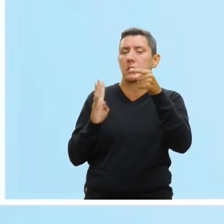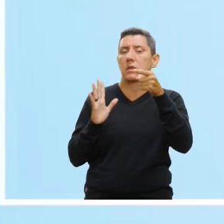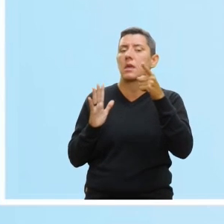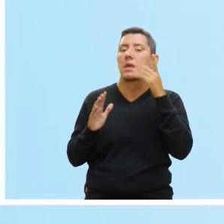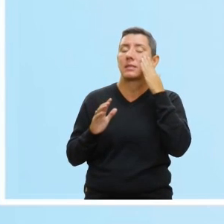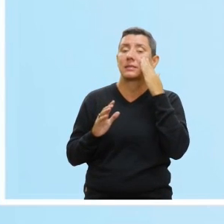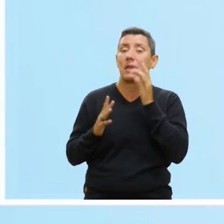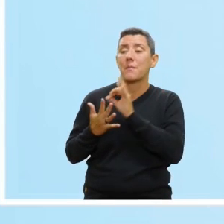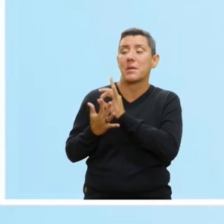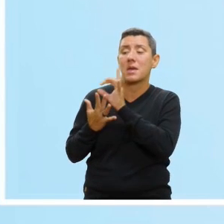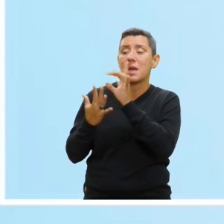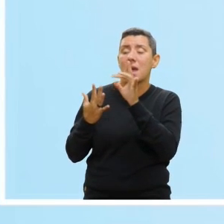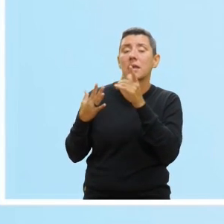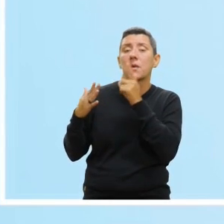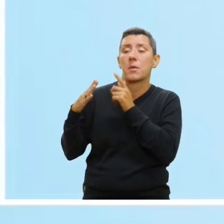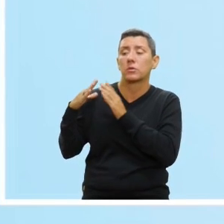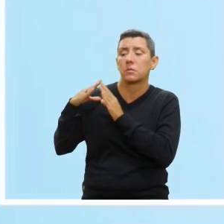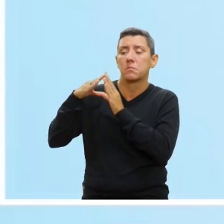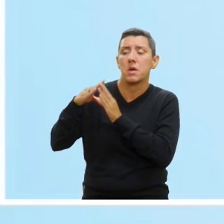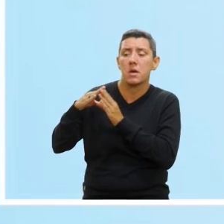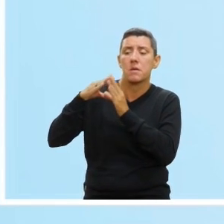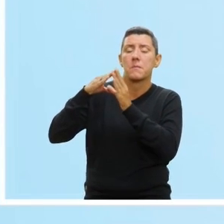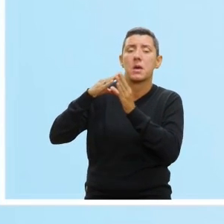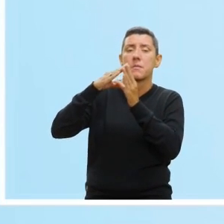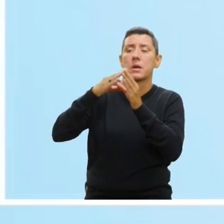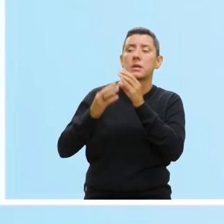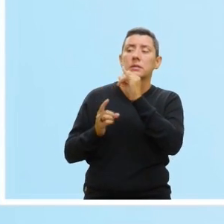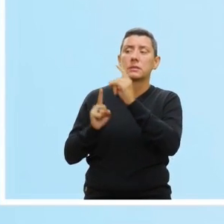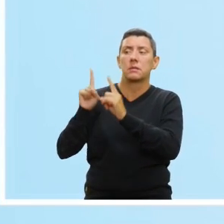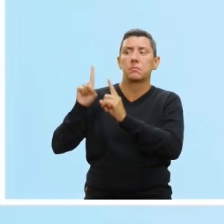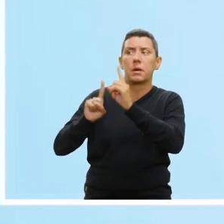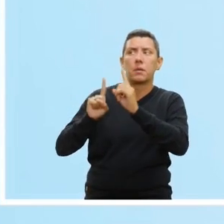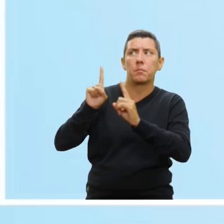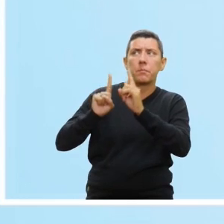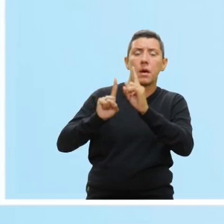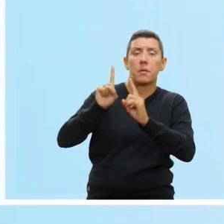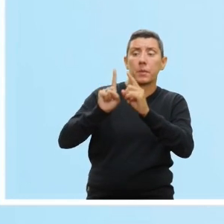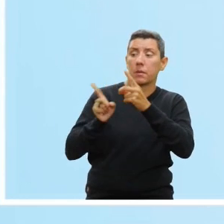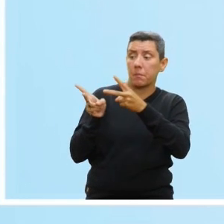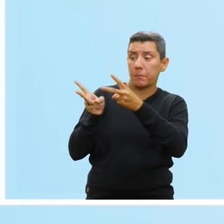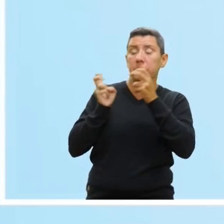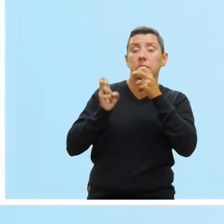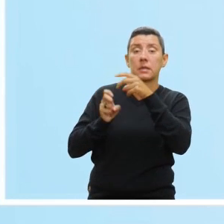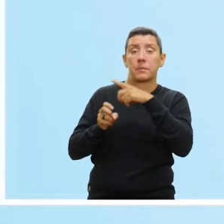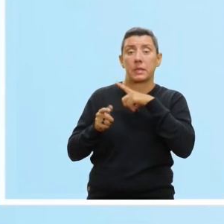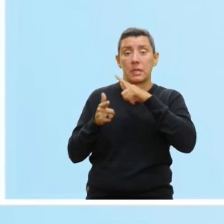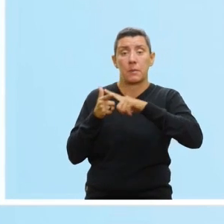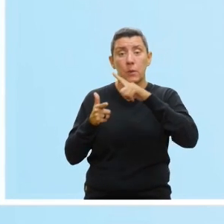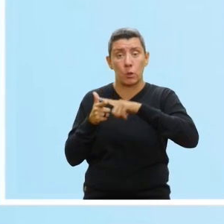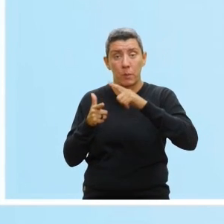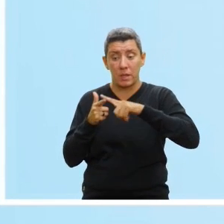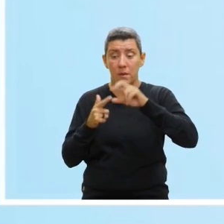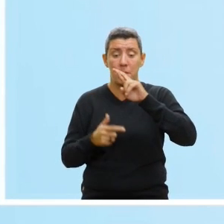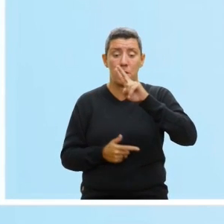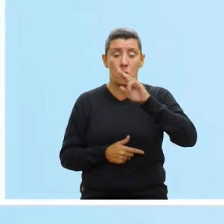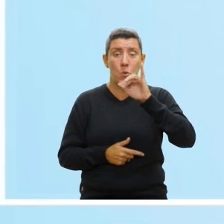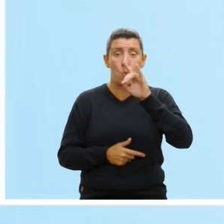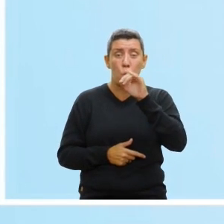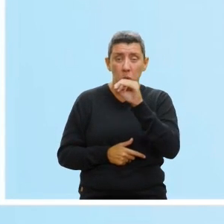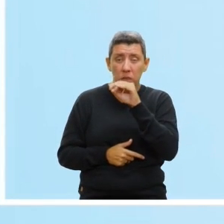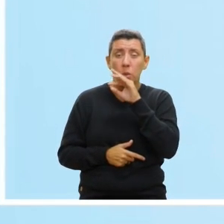do sinal até chegar na ponta. Então, o sinal está ruim aqui, a gente consegue identificar qual é o ponto que está com problema e